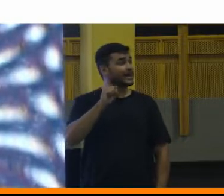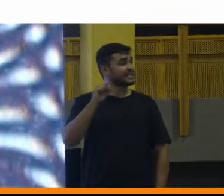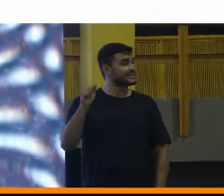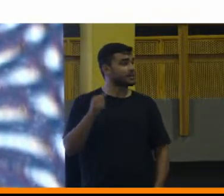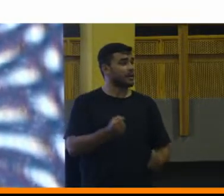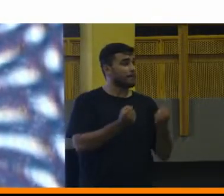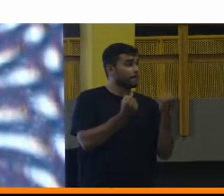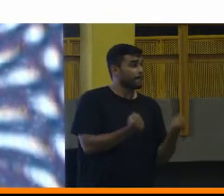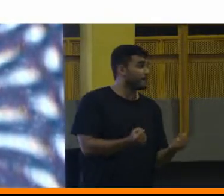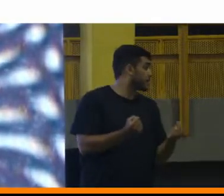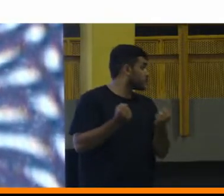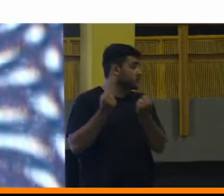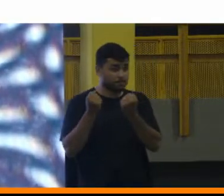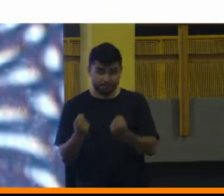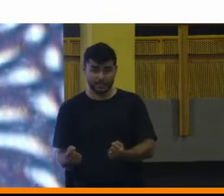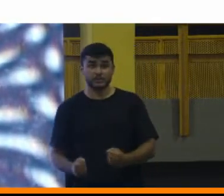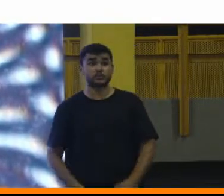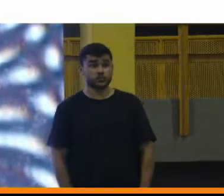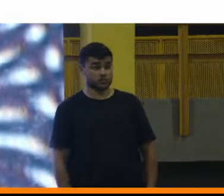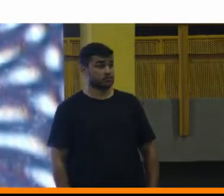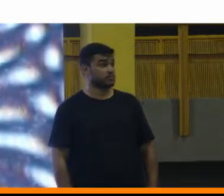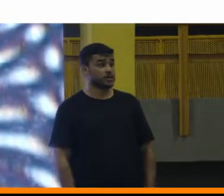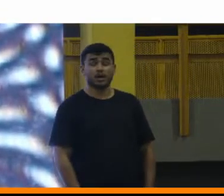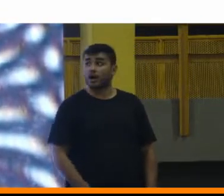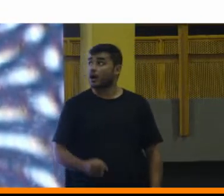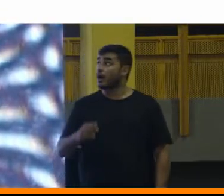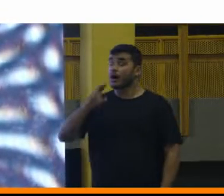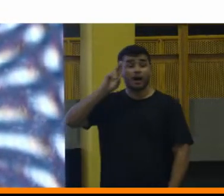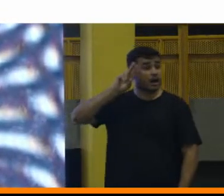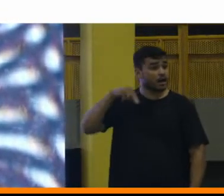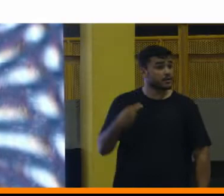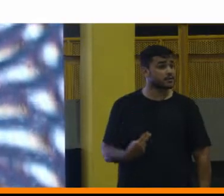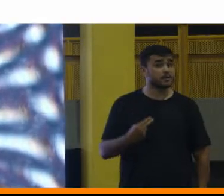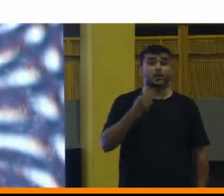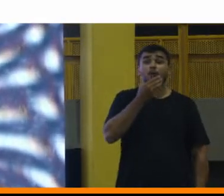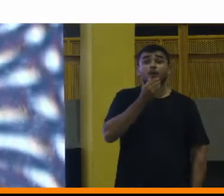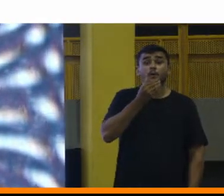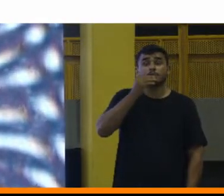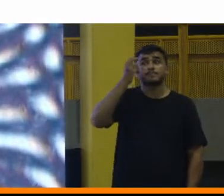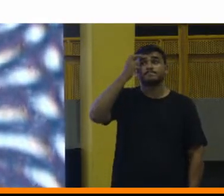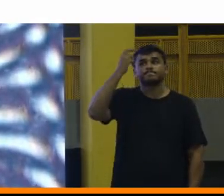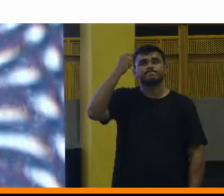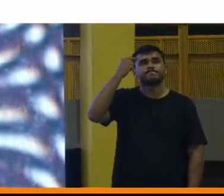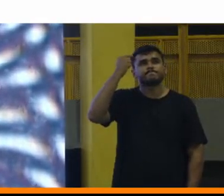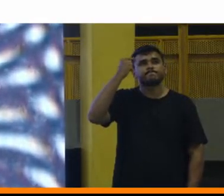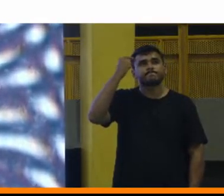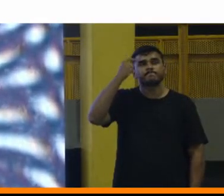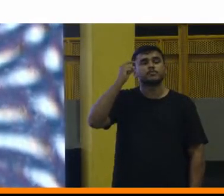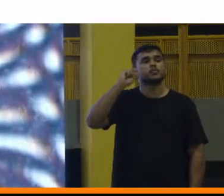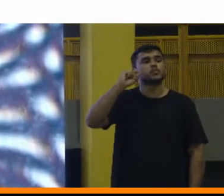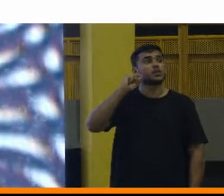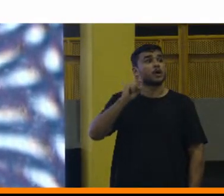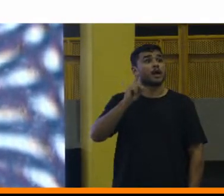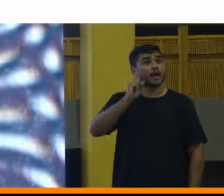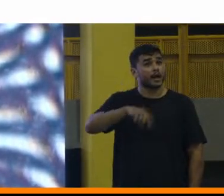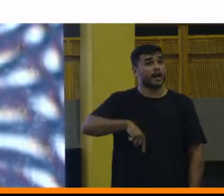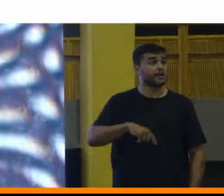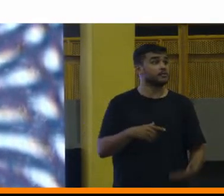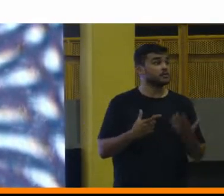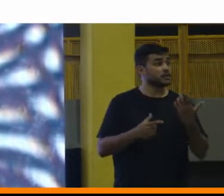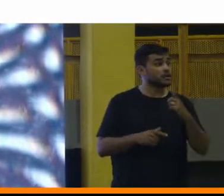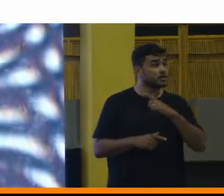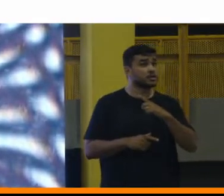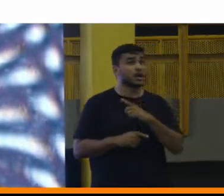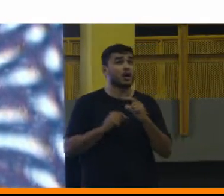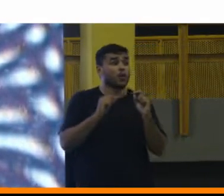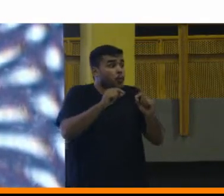Newton juntou essas duas ideias em uma única equação. Ele disse que a aceleração era igual